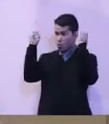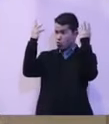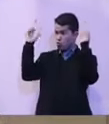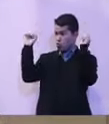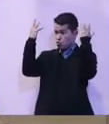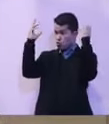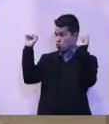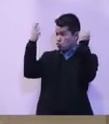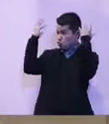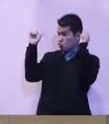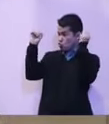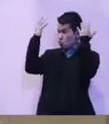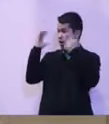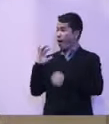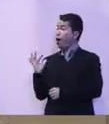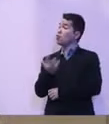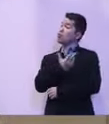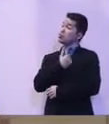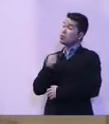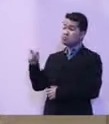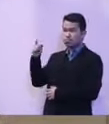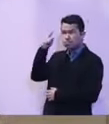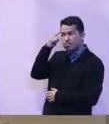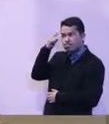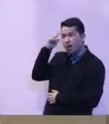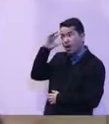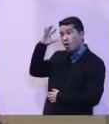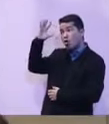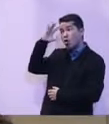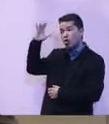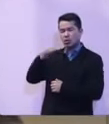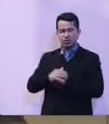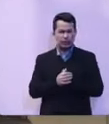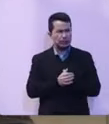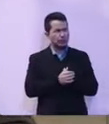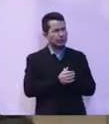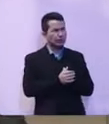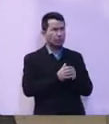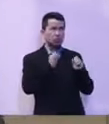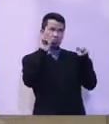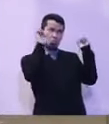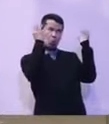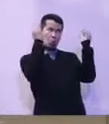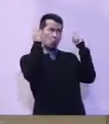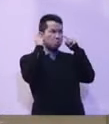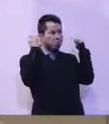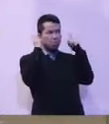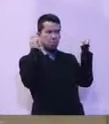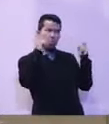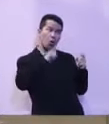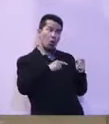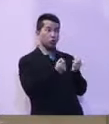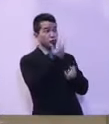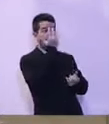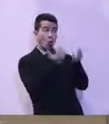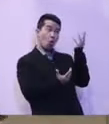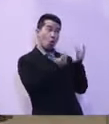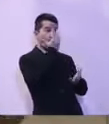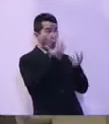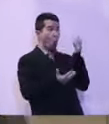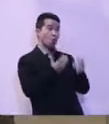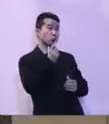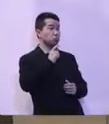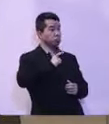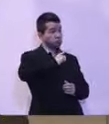que a senhora imagina que está acontecendo? Eu acho que está pegando fogo em algum lugar e esse homem está indo lá para